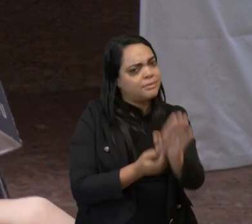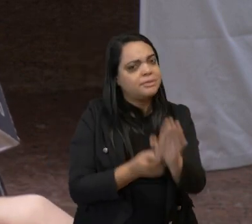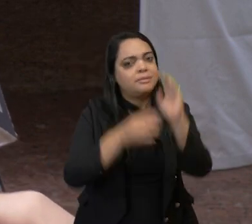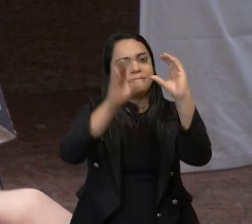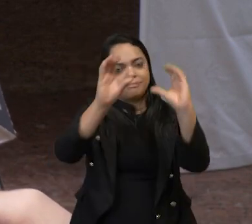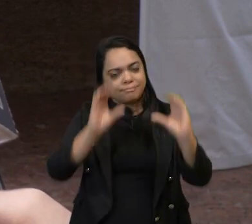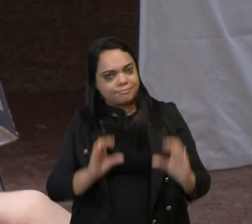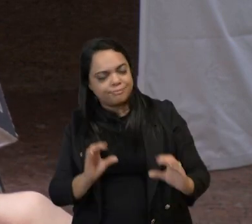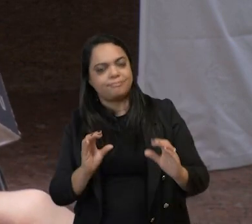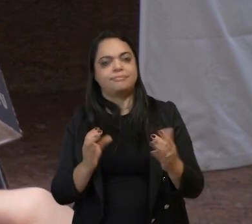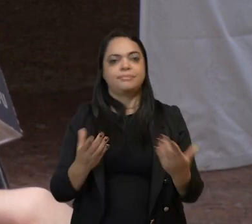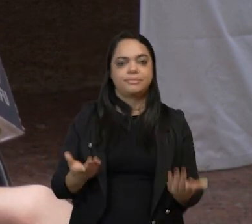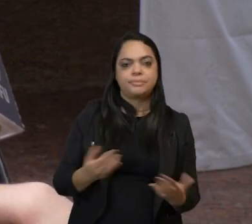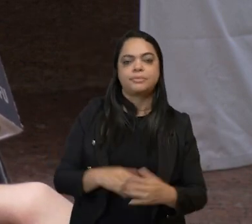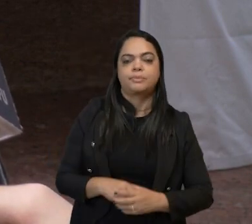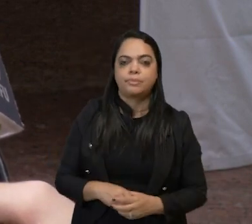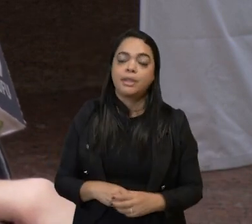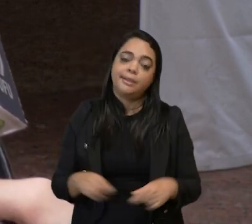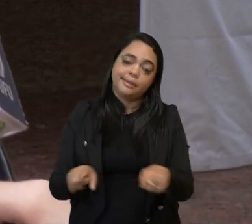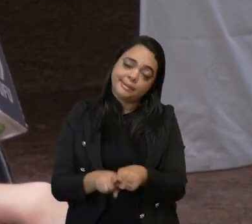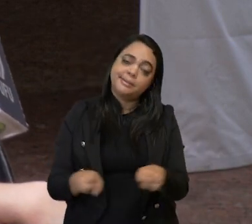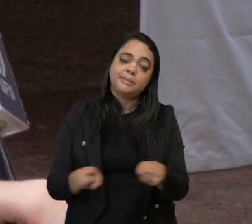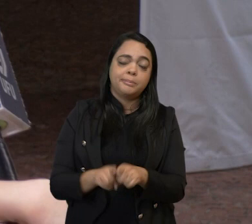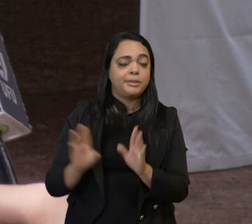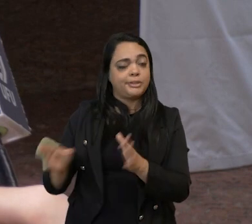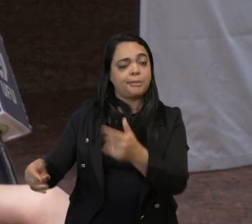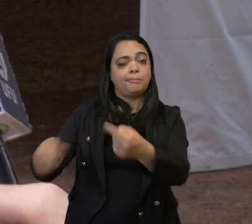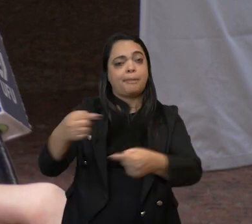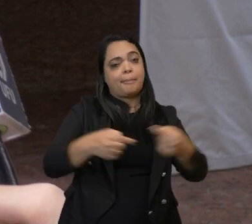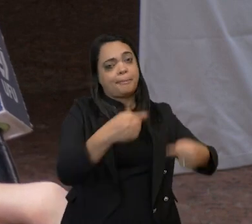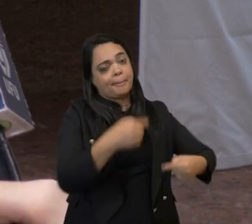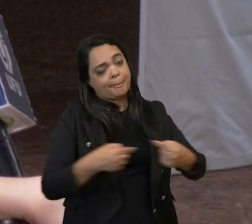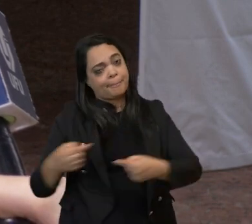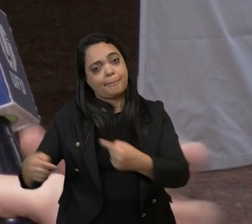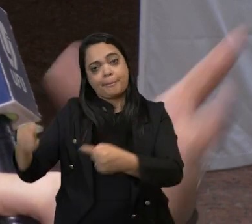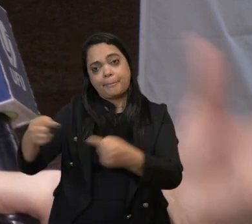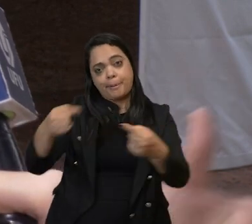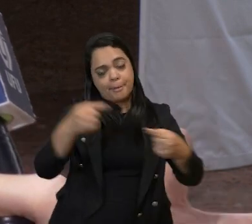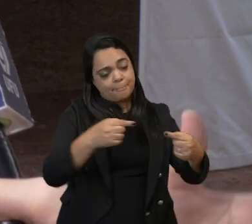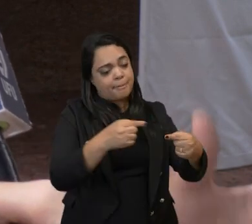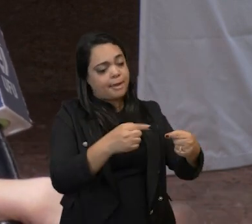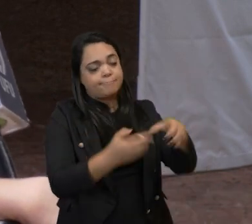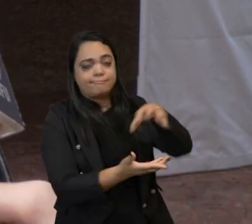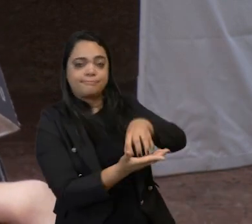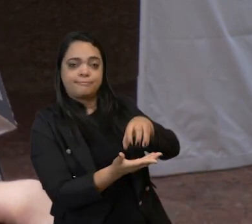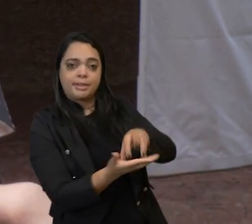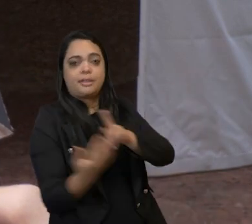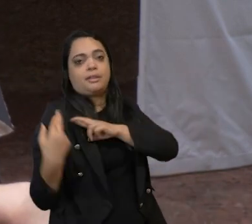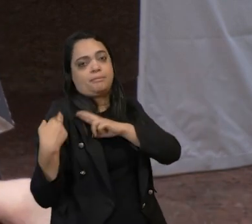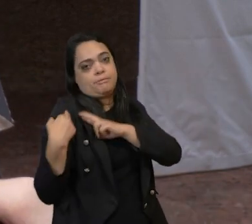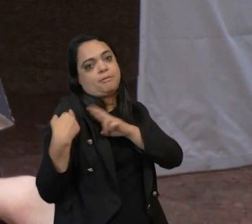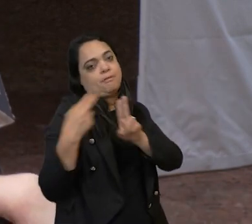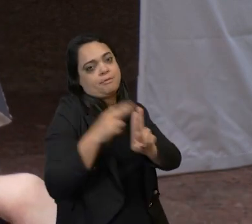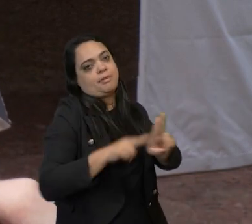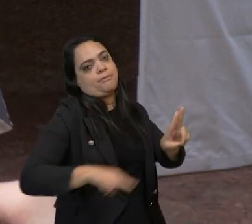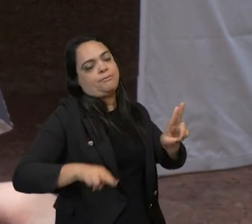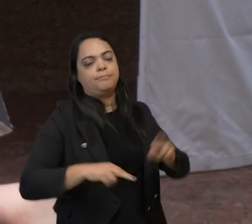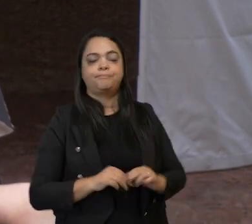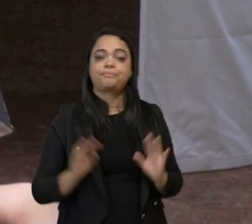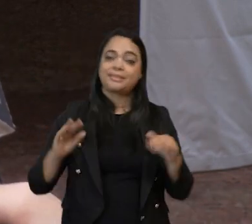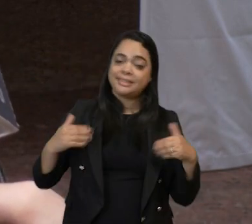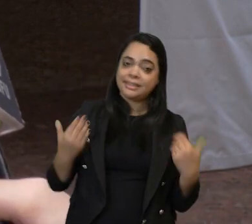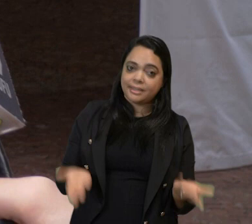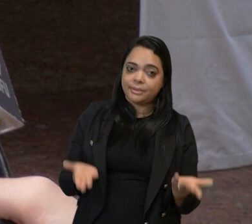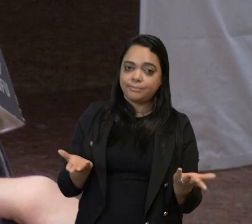questões apresentadas pelas coordenações e é colocadas em debate nas instâncias competentes dentro da Universidade